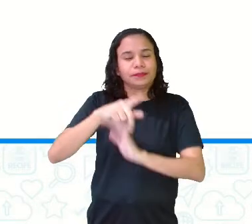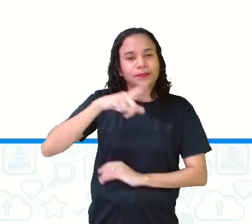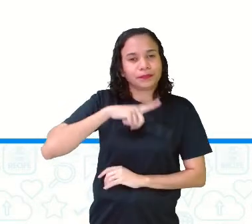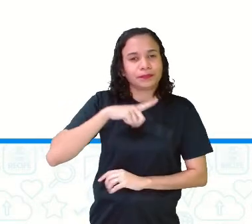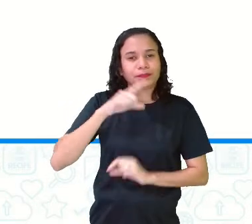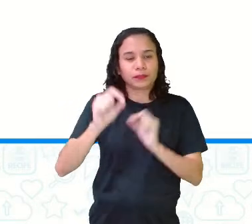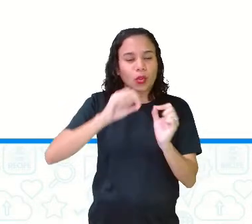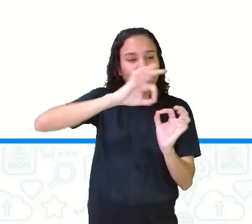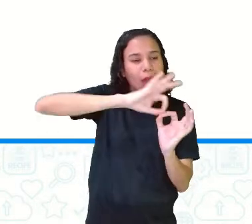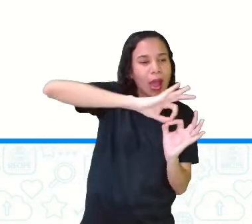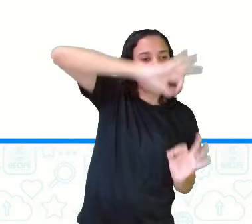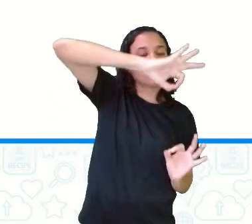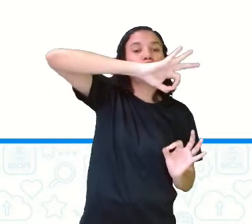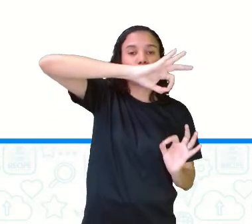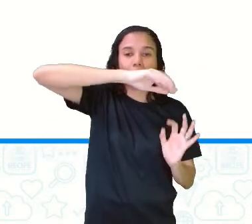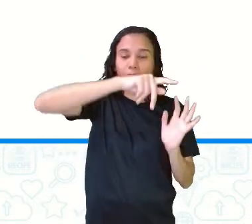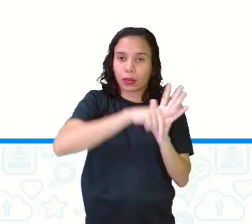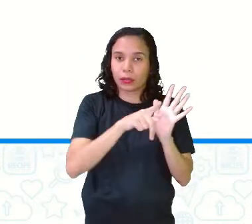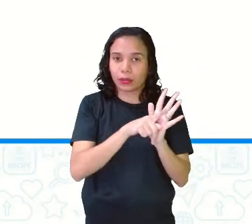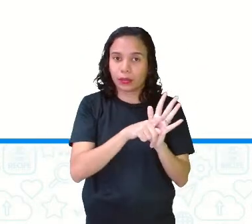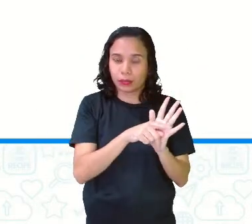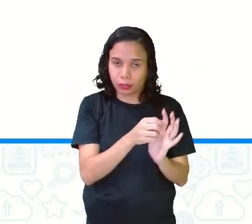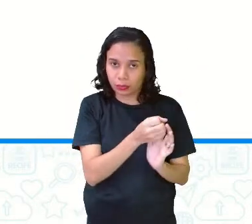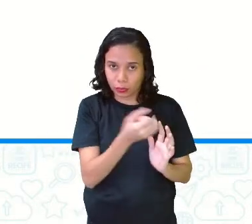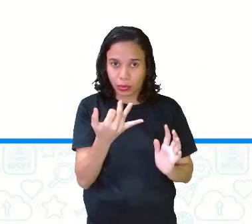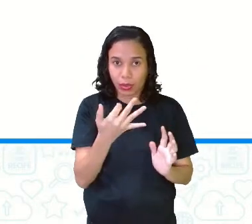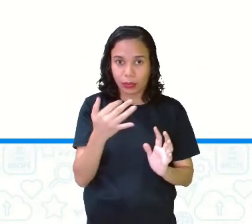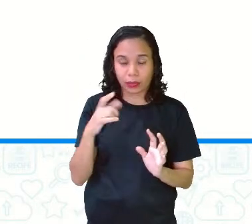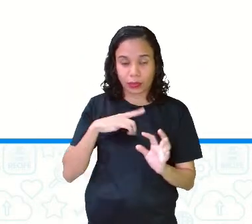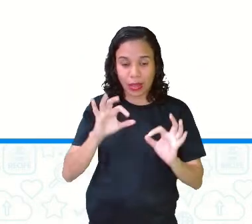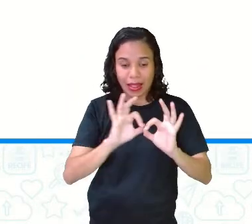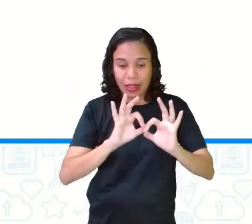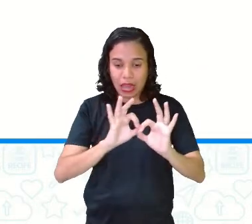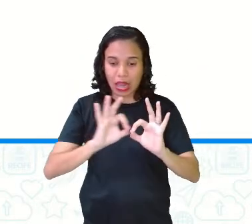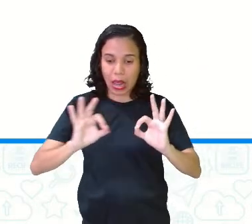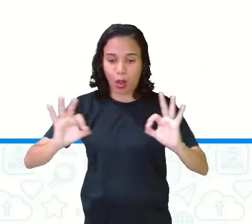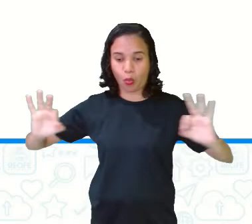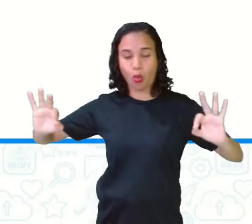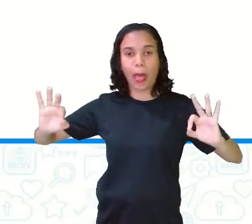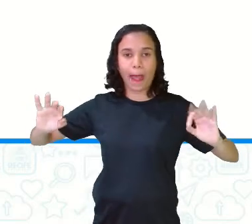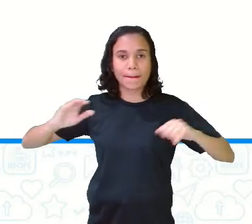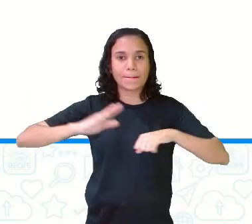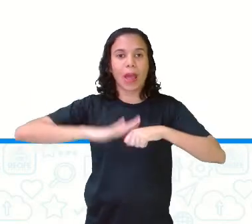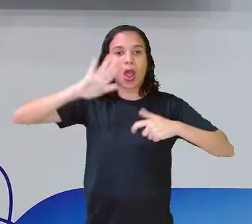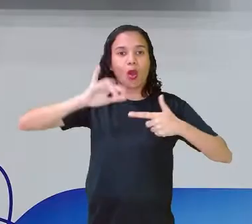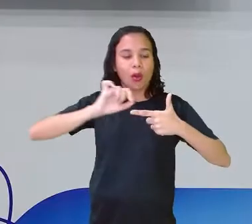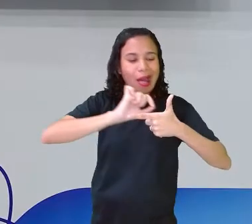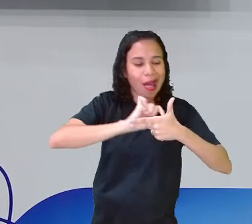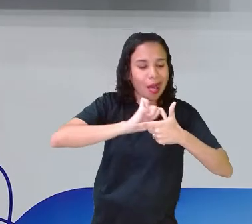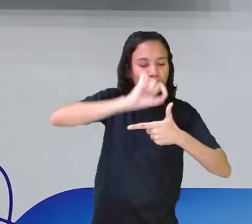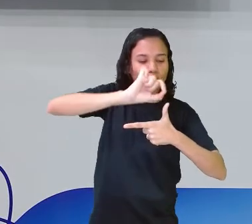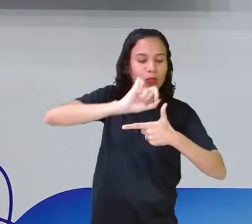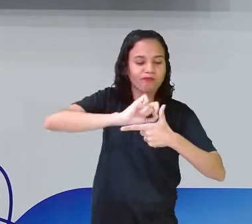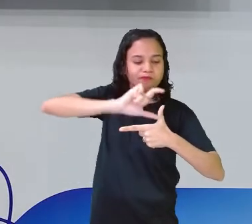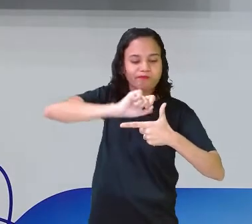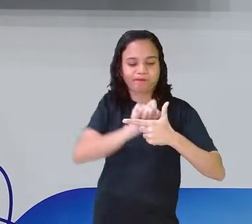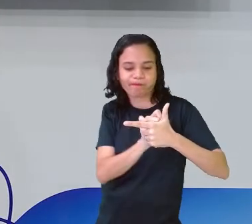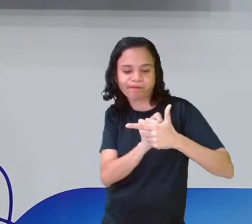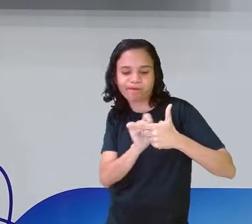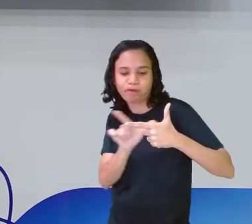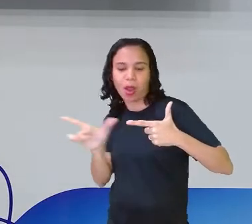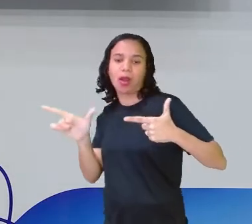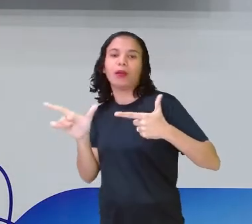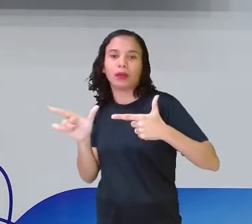a altura, ela tem um tamanho e a minha largura, né, tem outro.